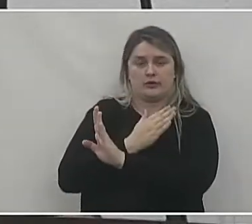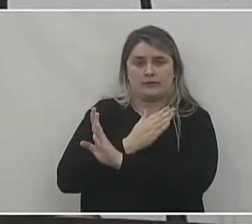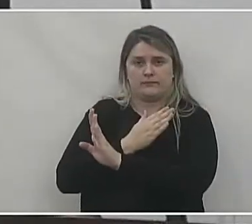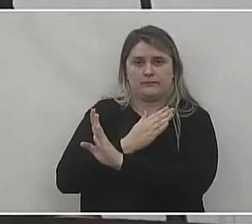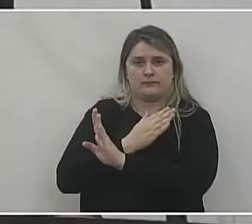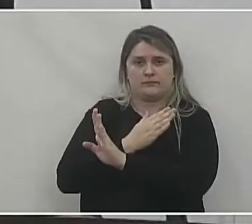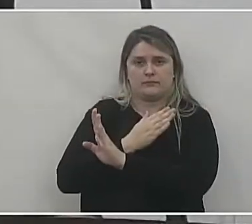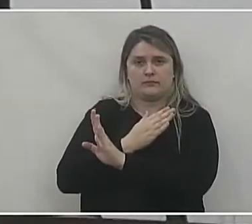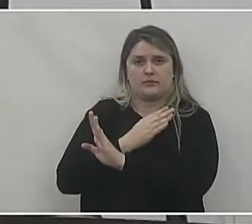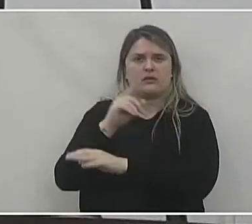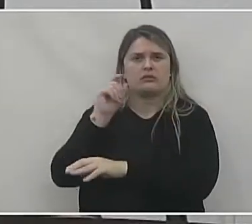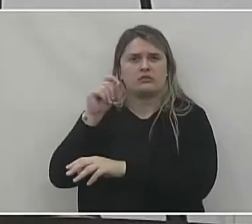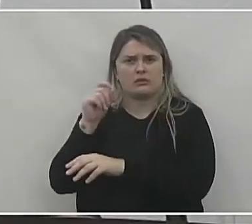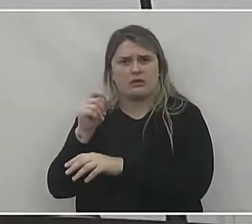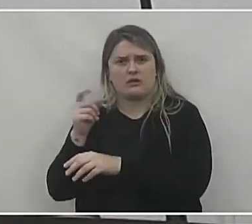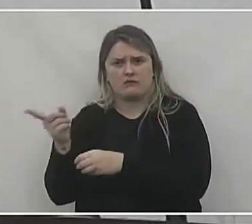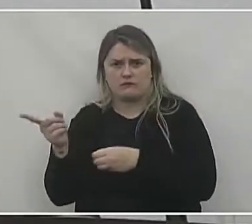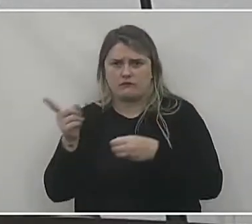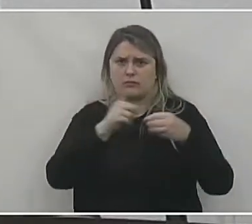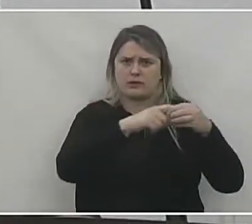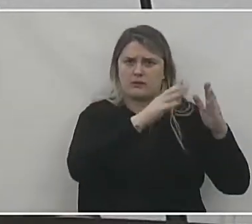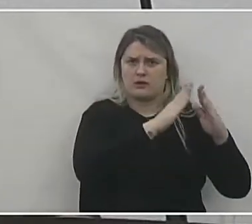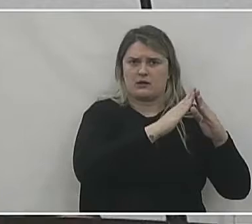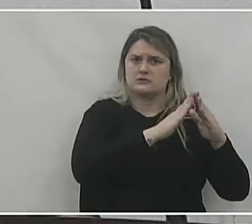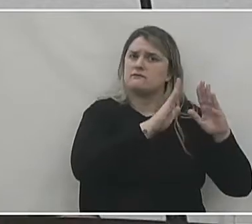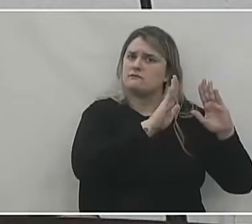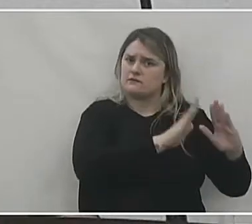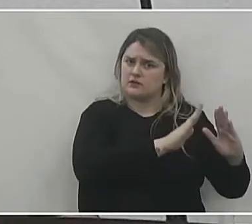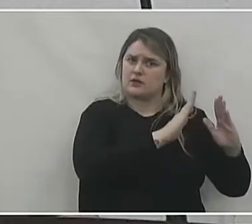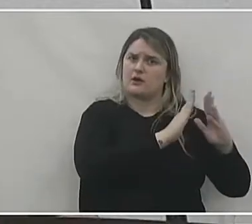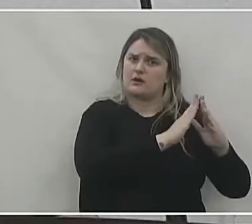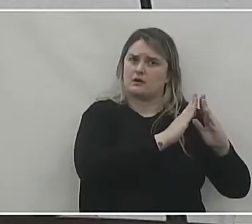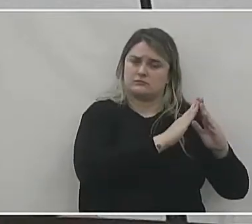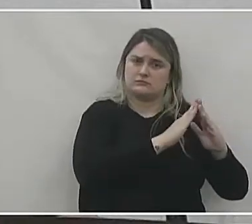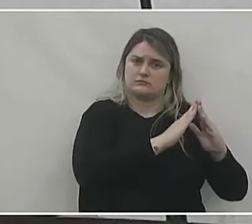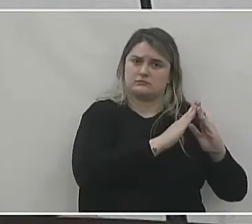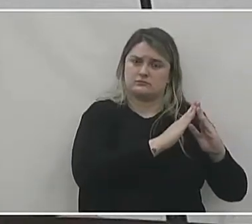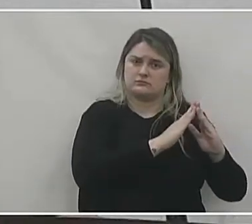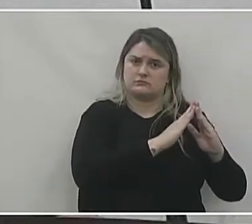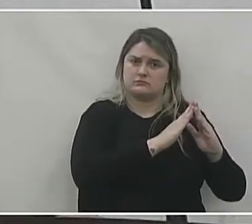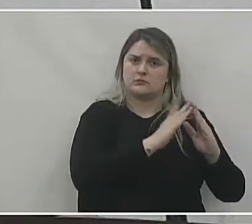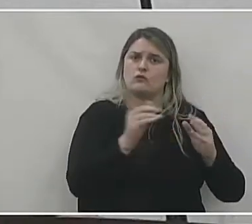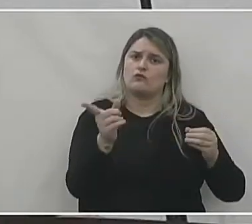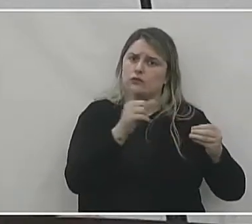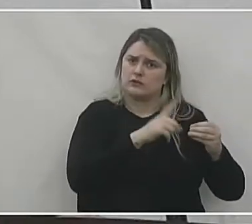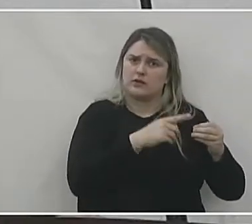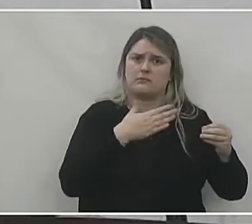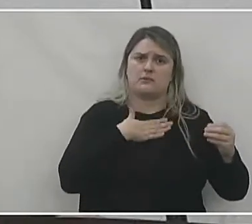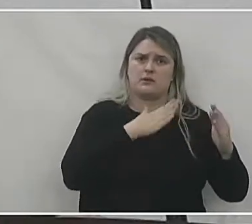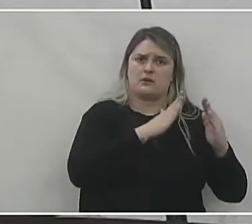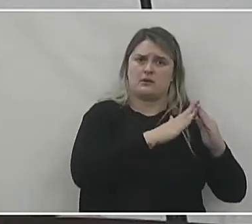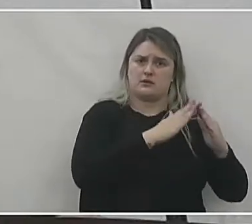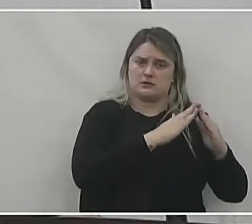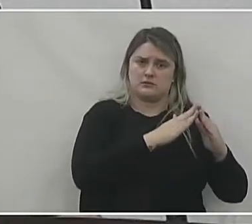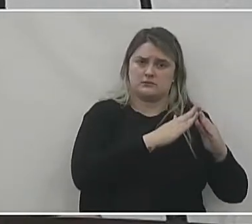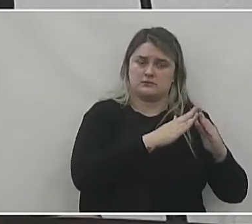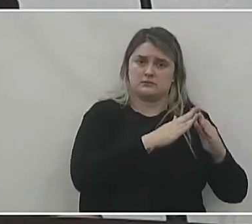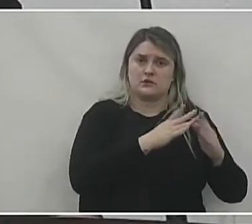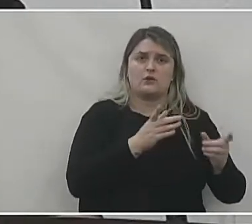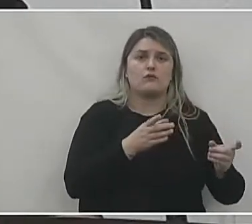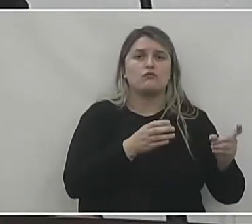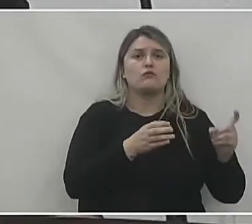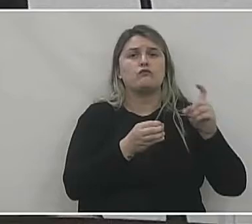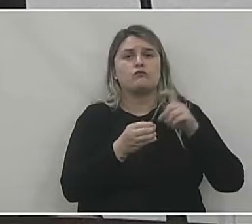te manda para casa, você vai para casa mesmo. E eu fiz o seguinte, eu fui para casa mesmo. Voltei agora